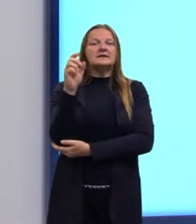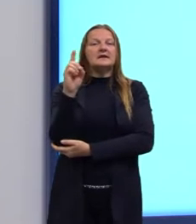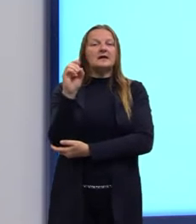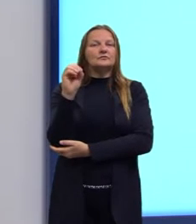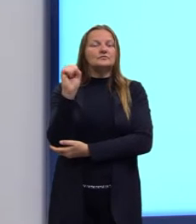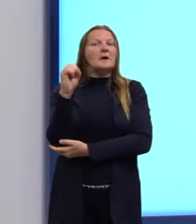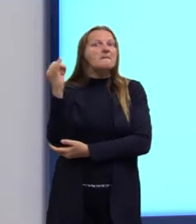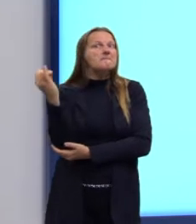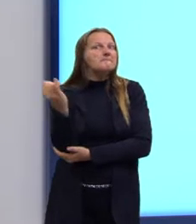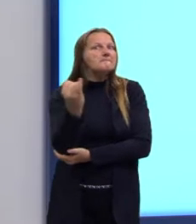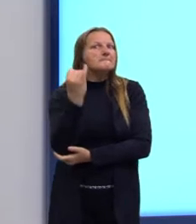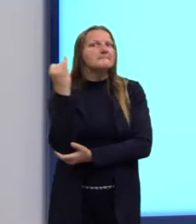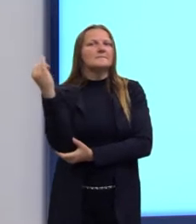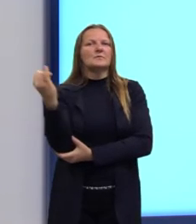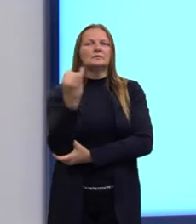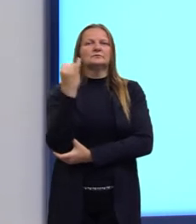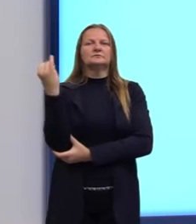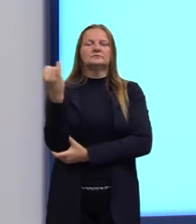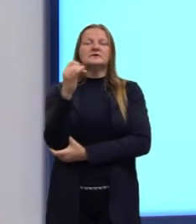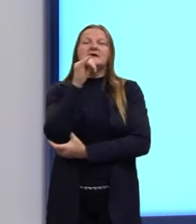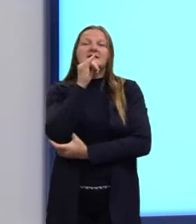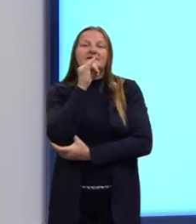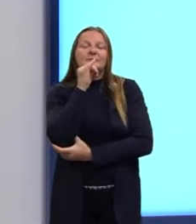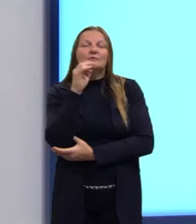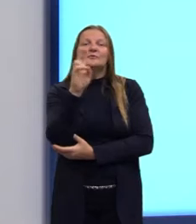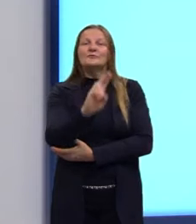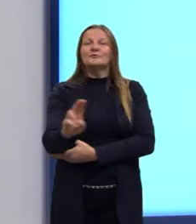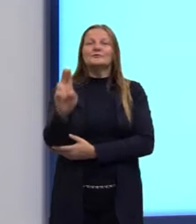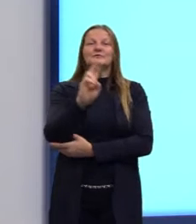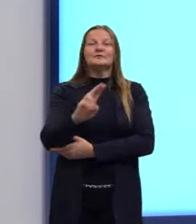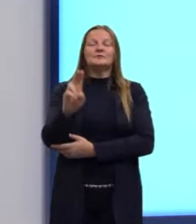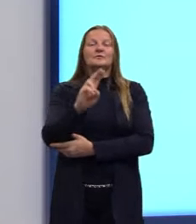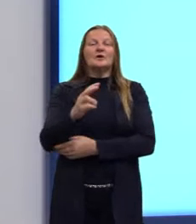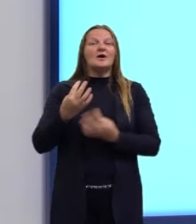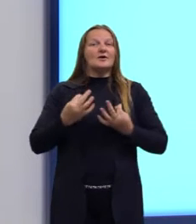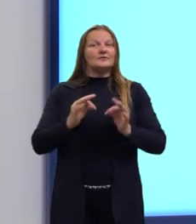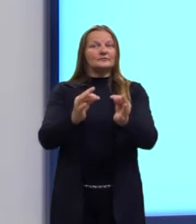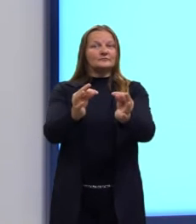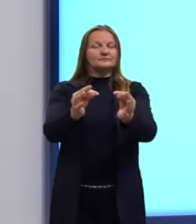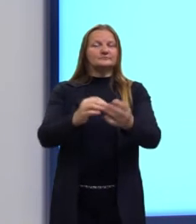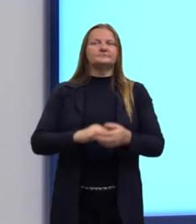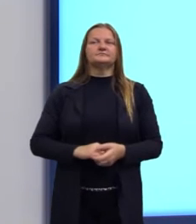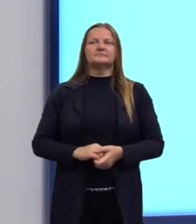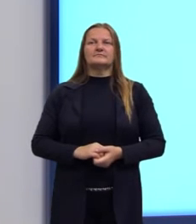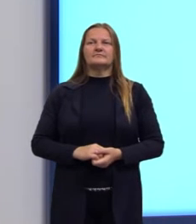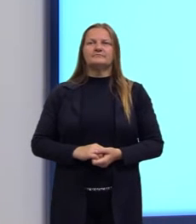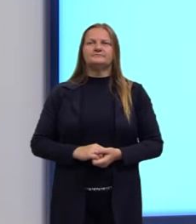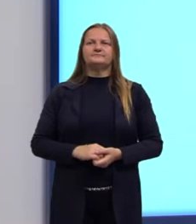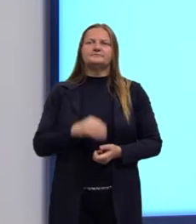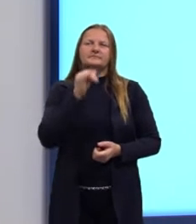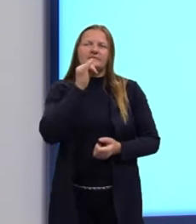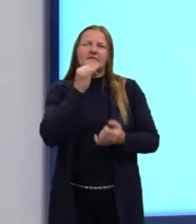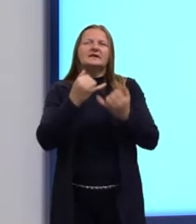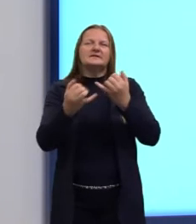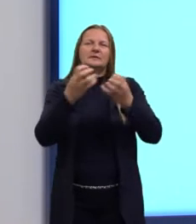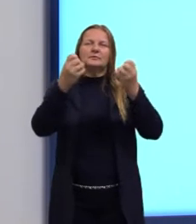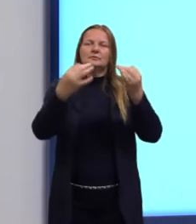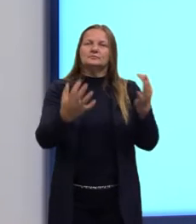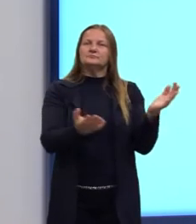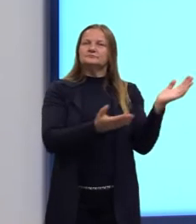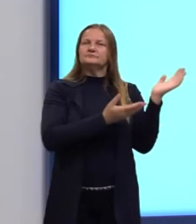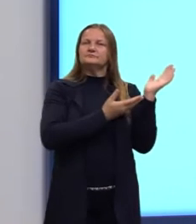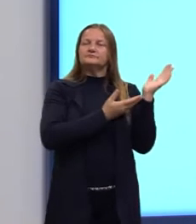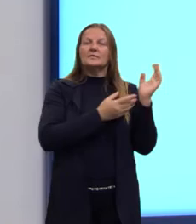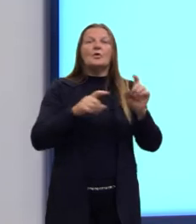muito grandes né como os dados que nós utilizamos aí na tecnologia então um dos exemplos